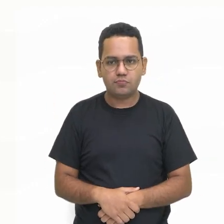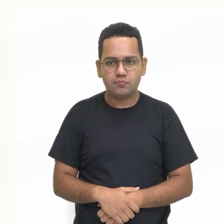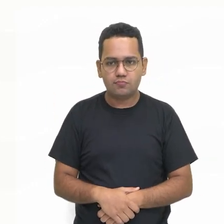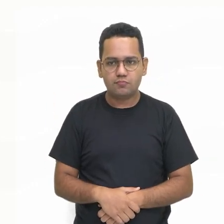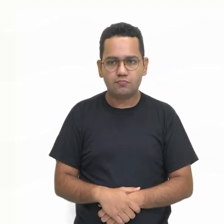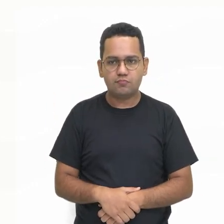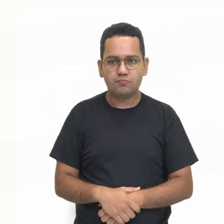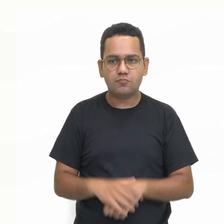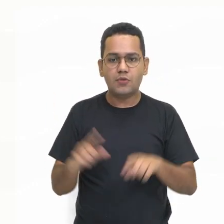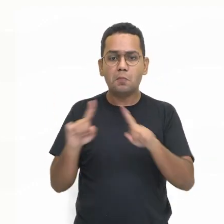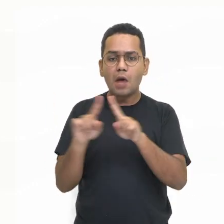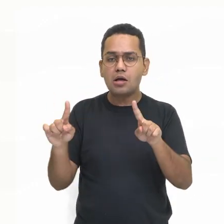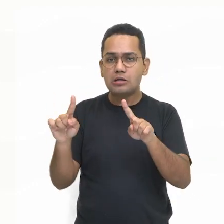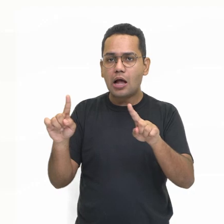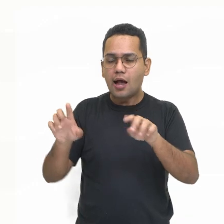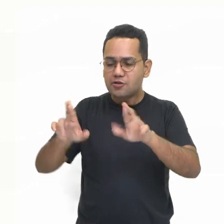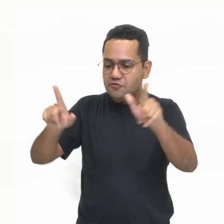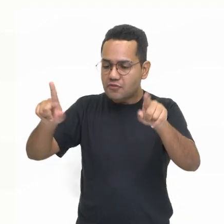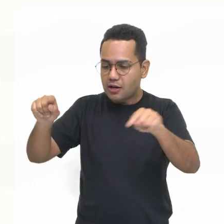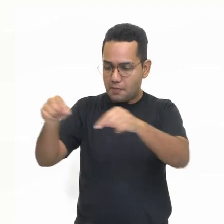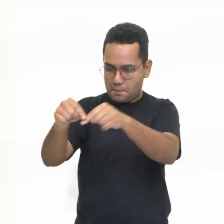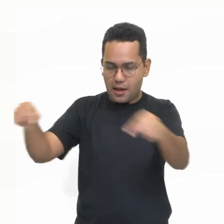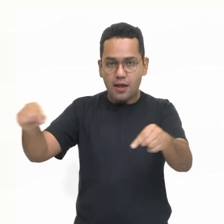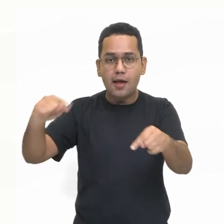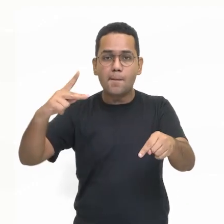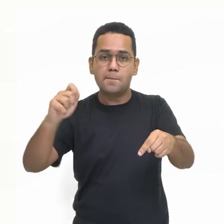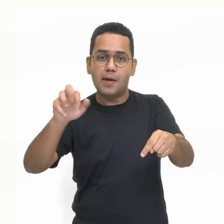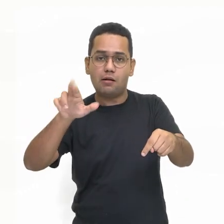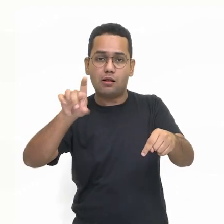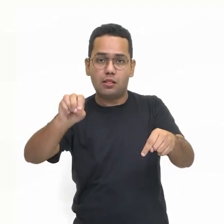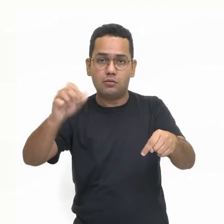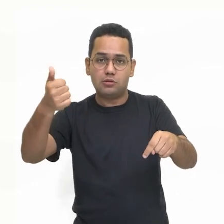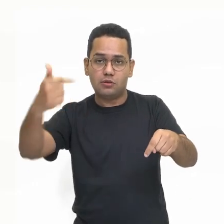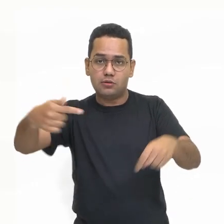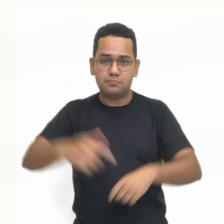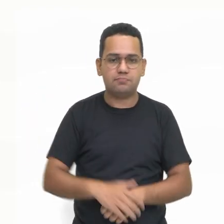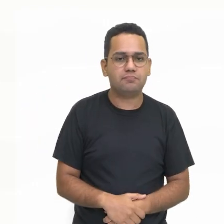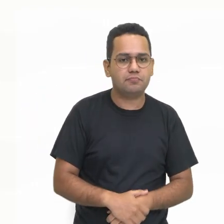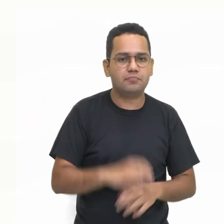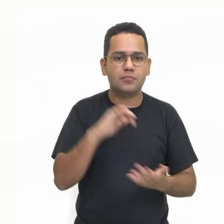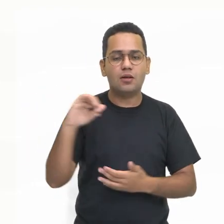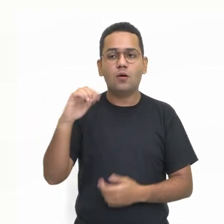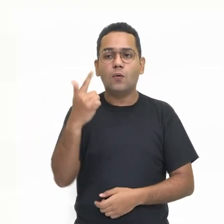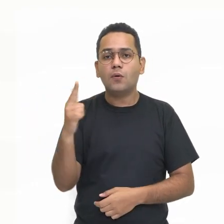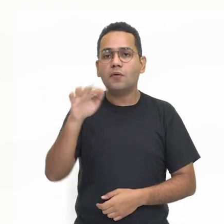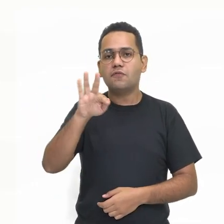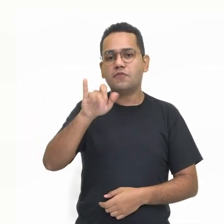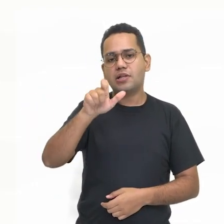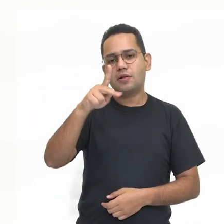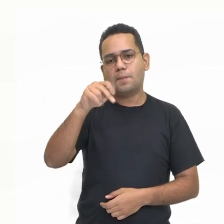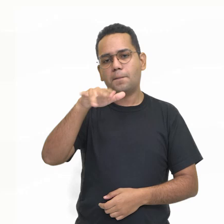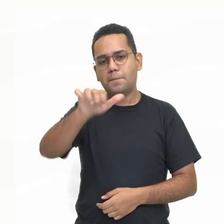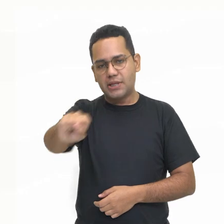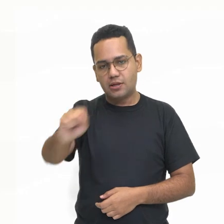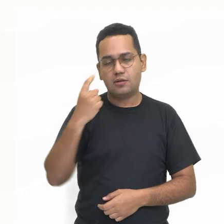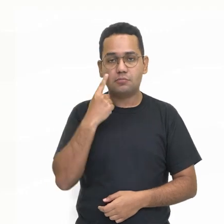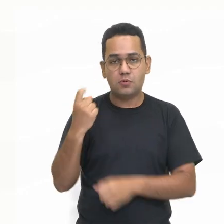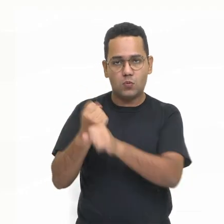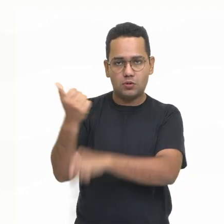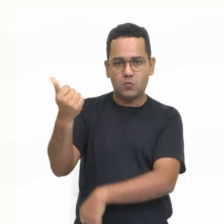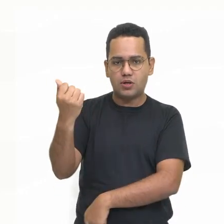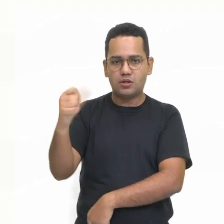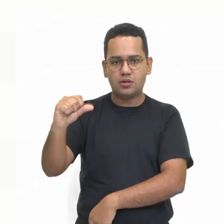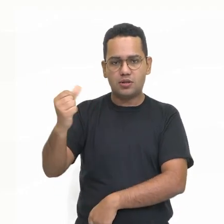neste momento é o paralelo 17, ok? Continuando, Filipinas, em